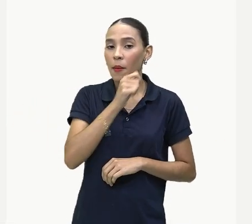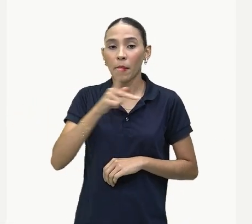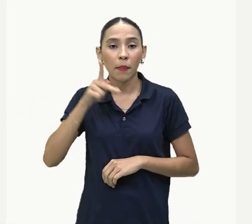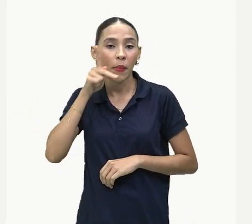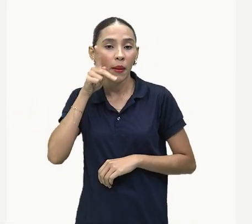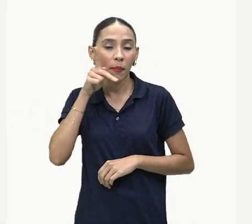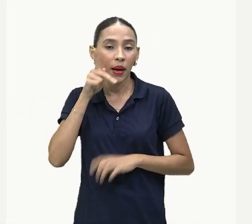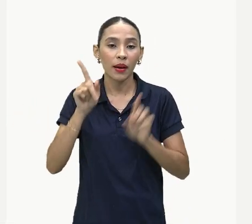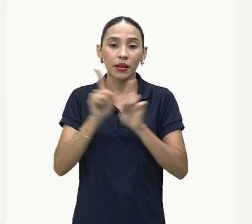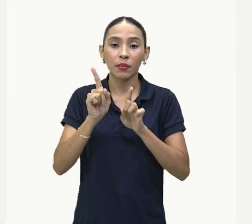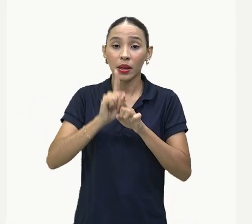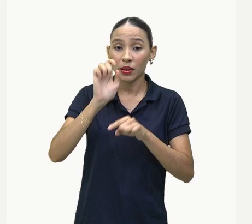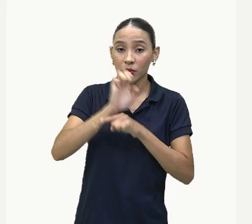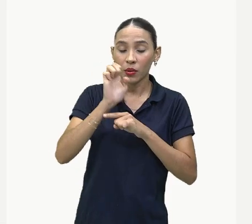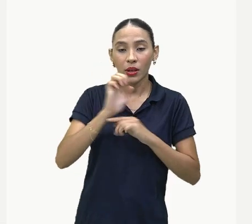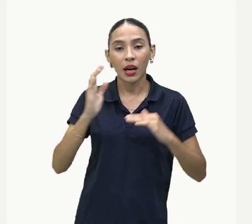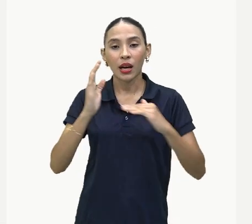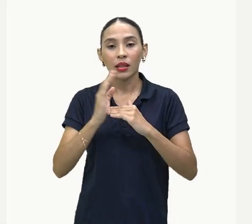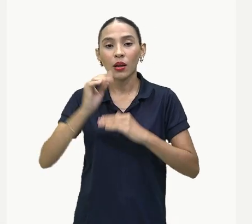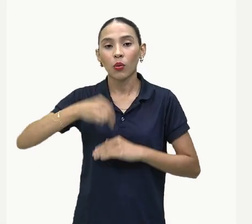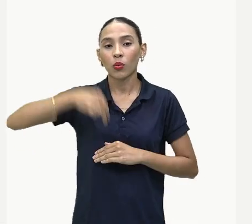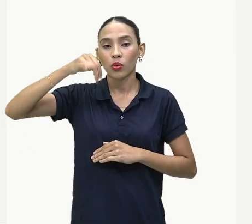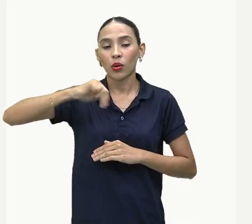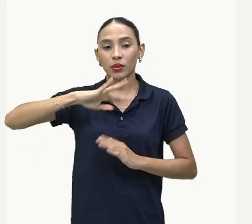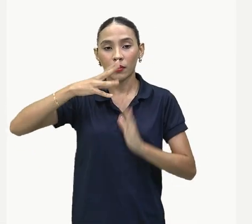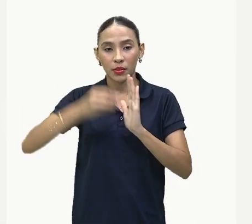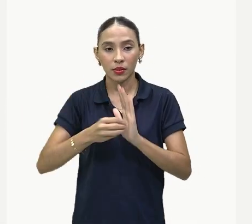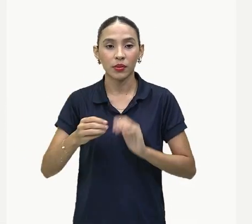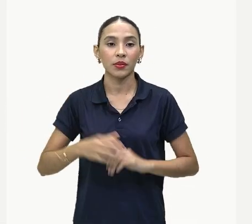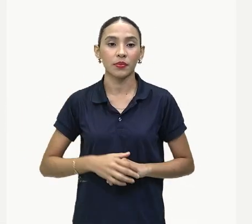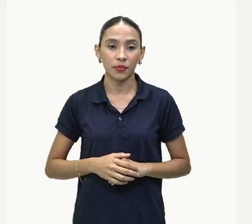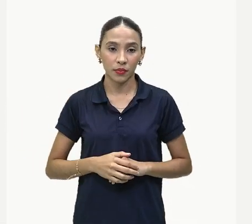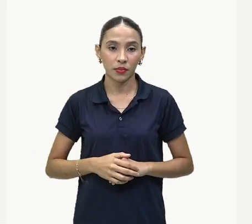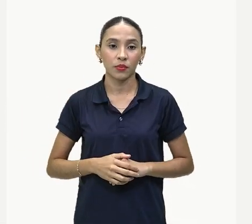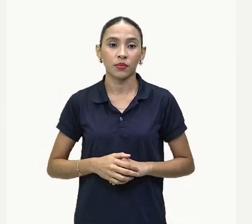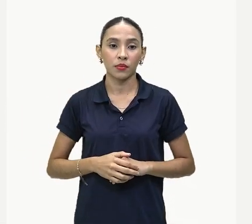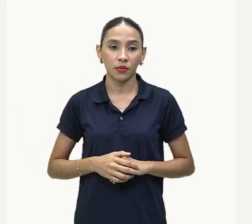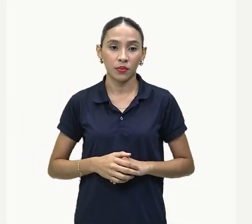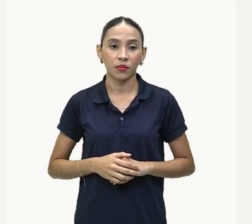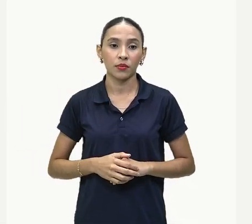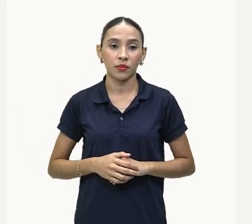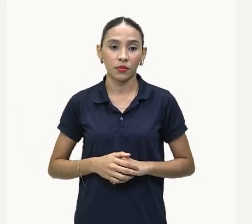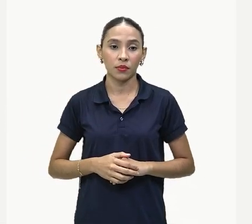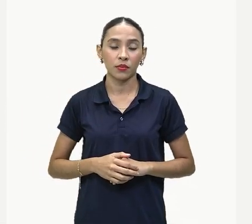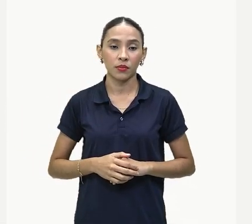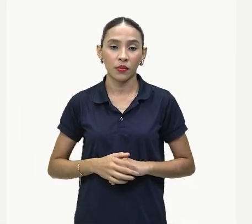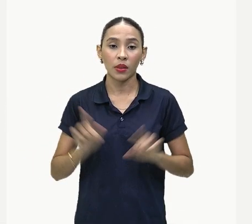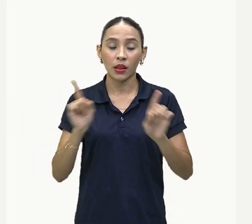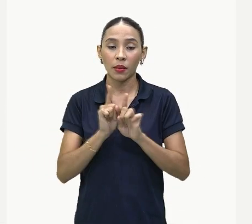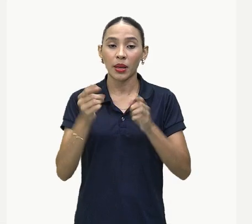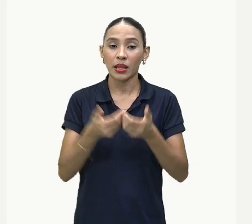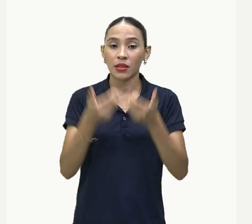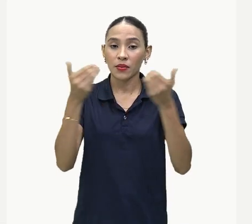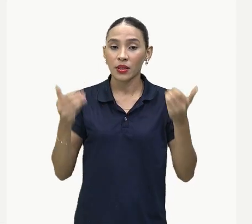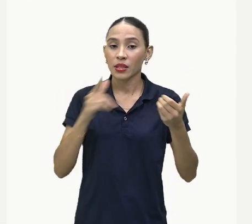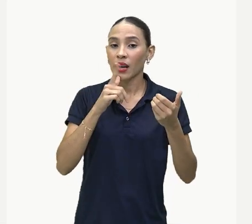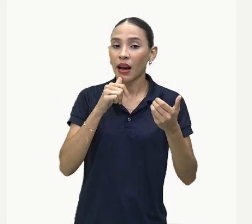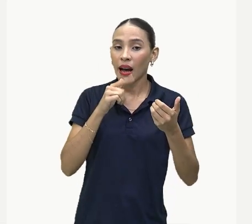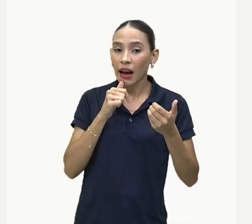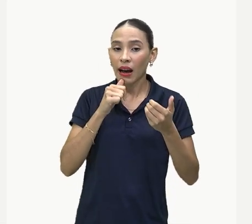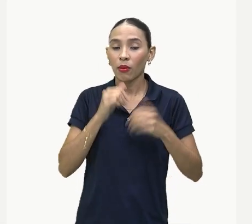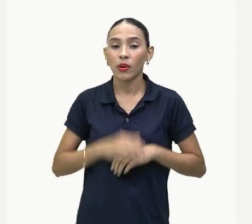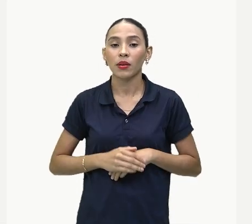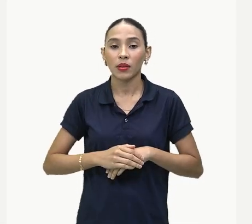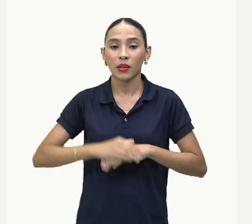do Amapá até o norte do estado do Amazonas. E eles dividem as águas